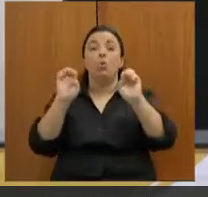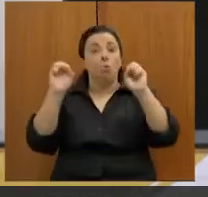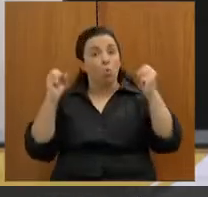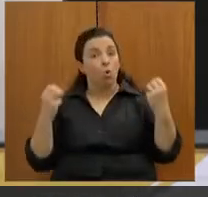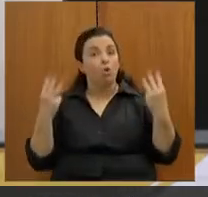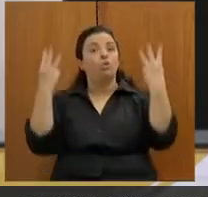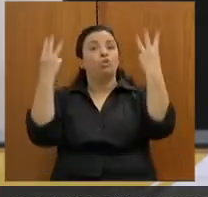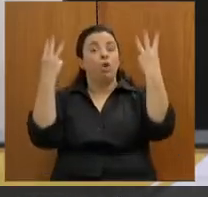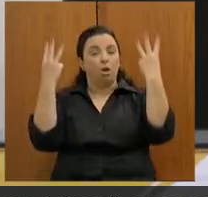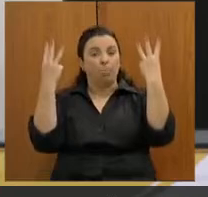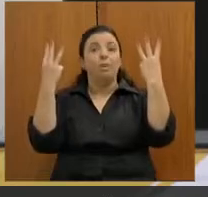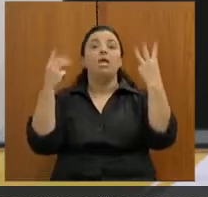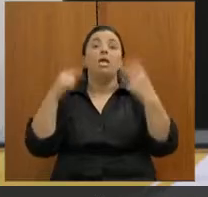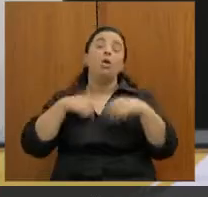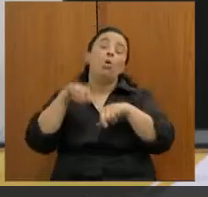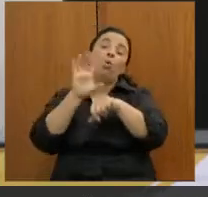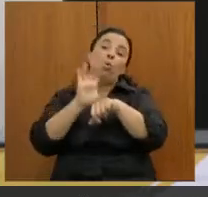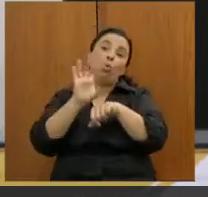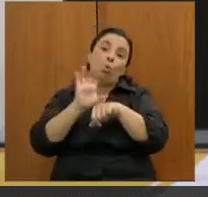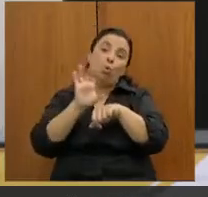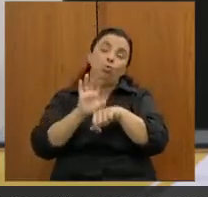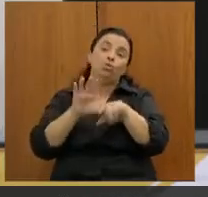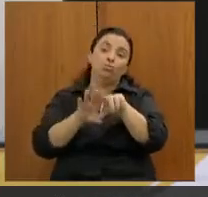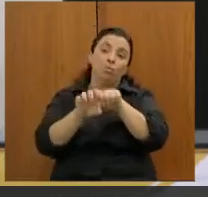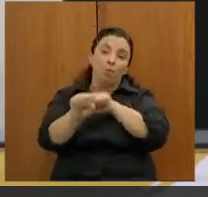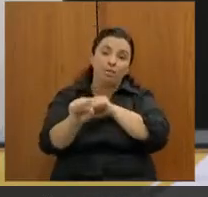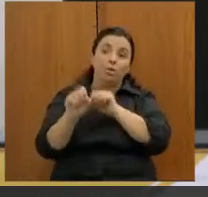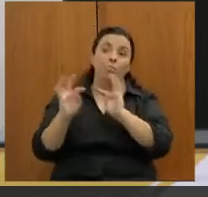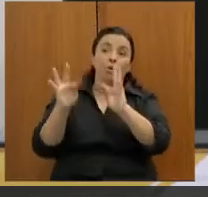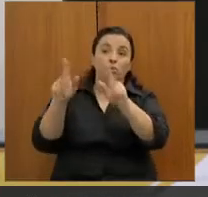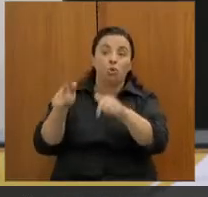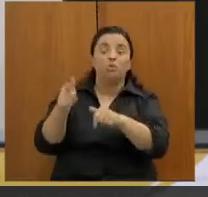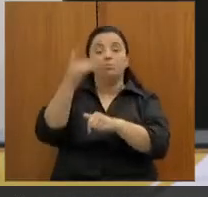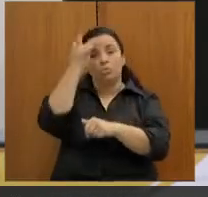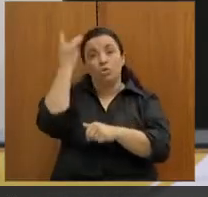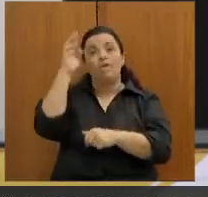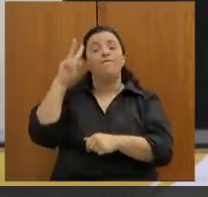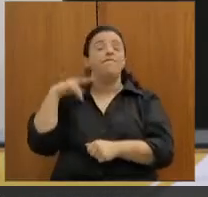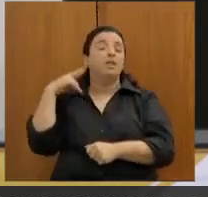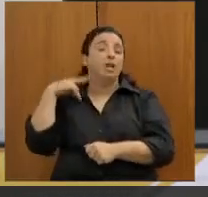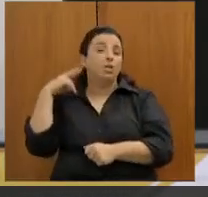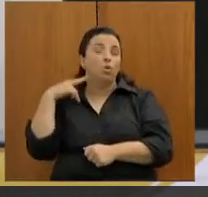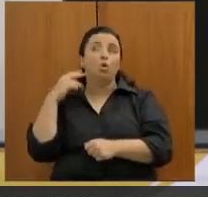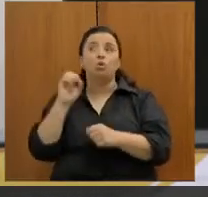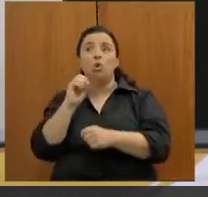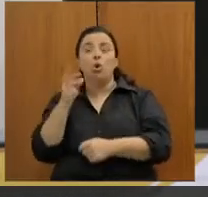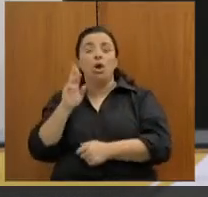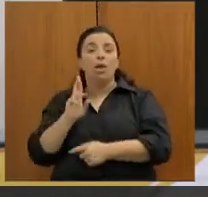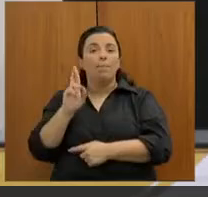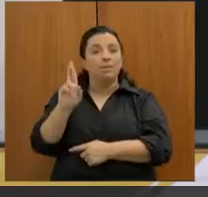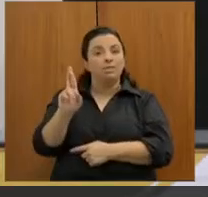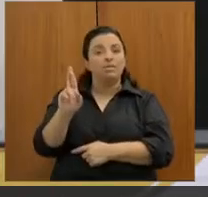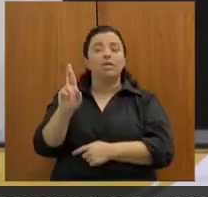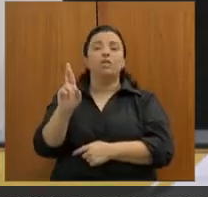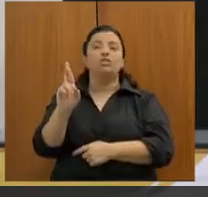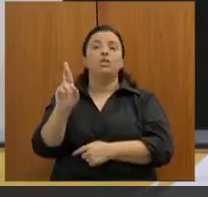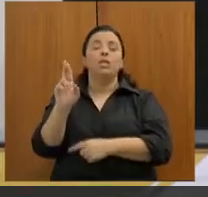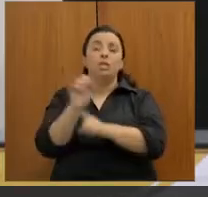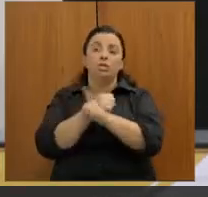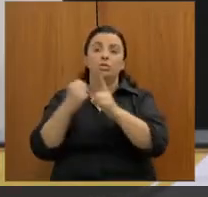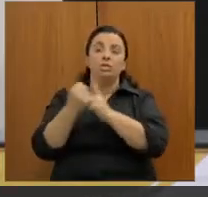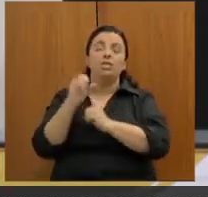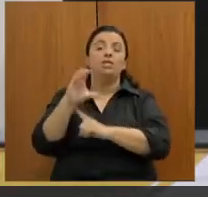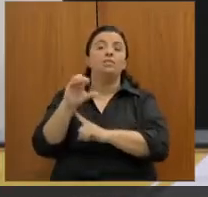para as vereadoras e lideranças sociais representantes de órgãos e da sociedade civil do Estado